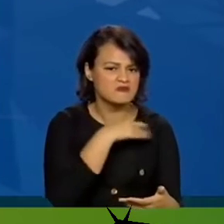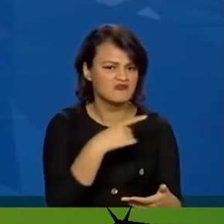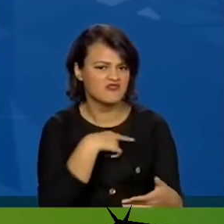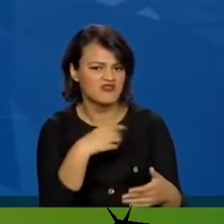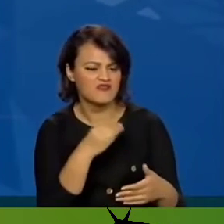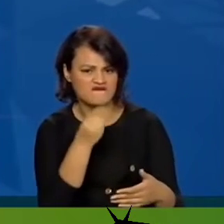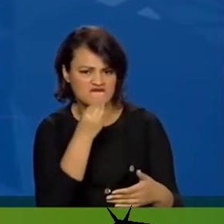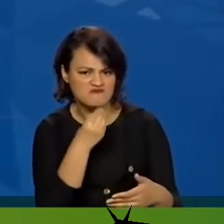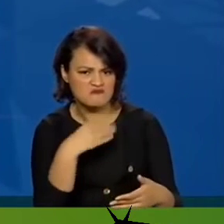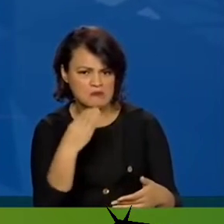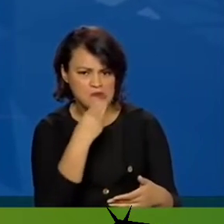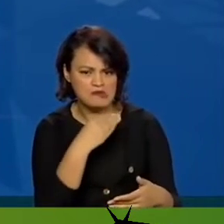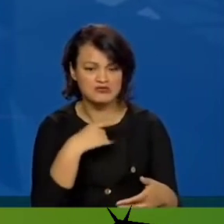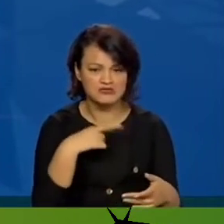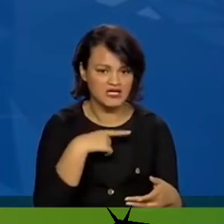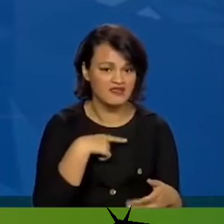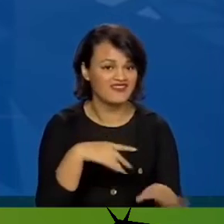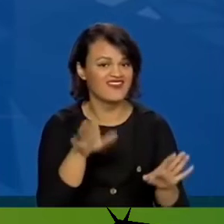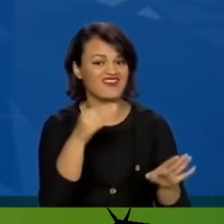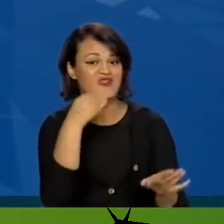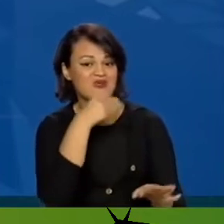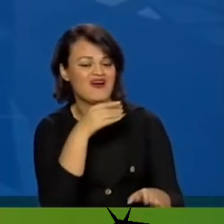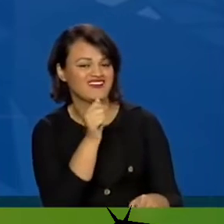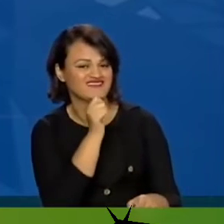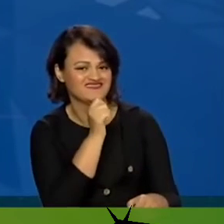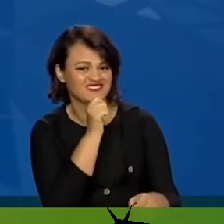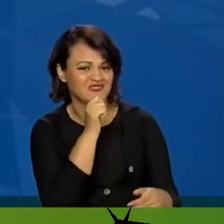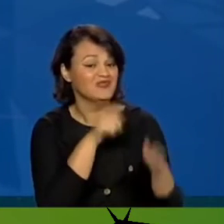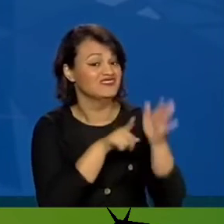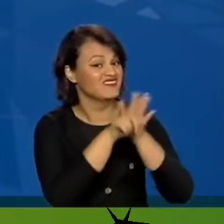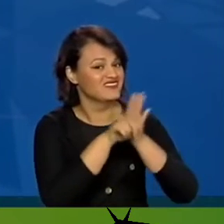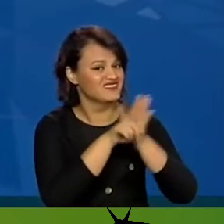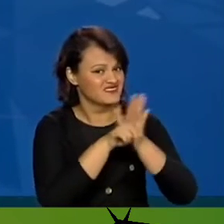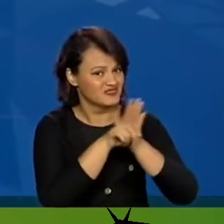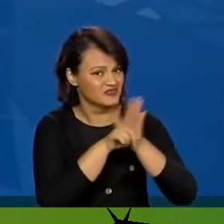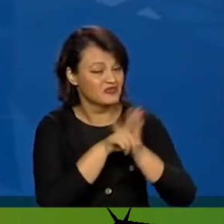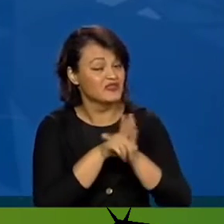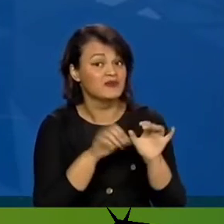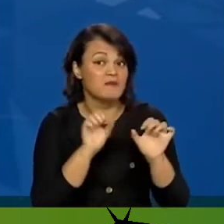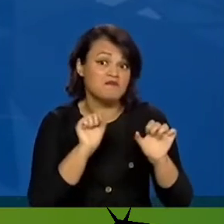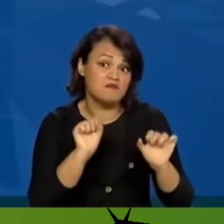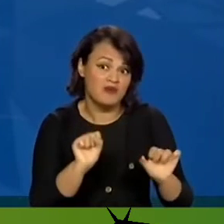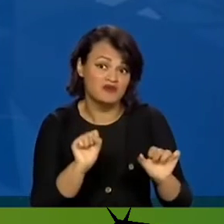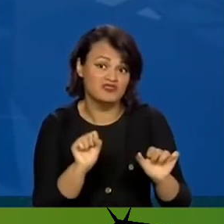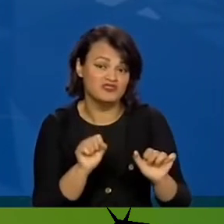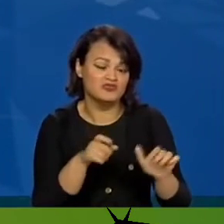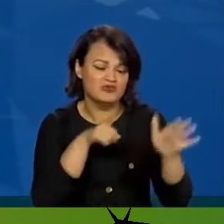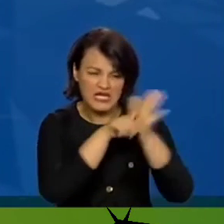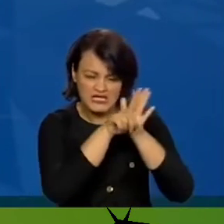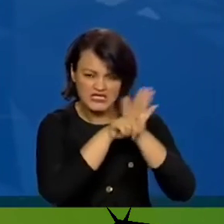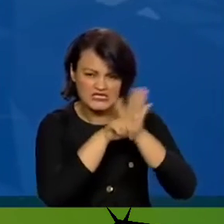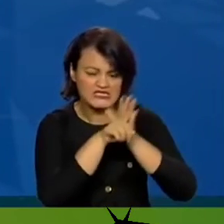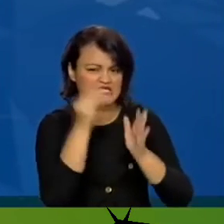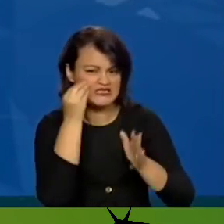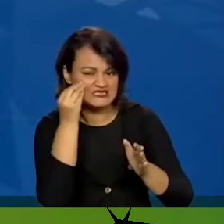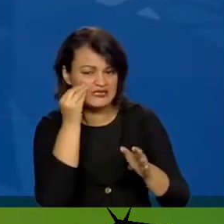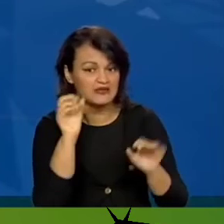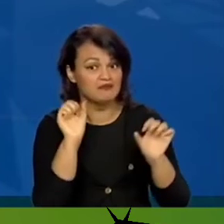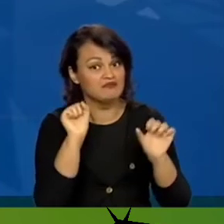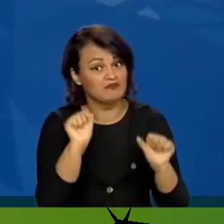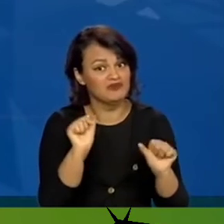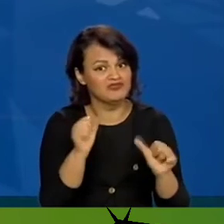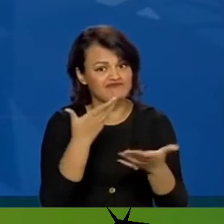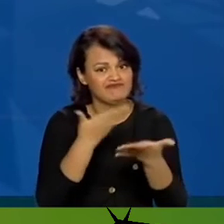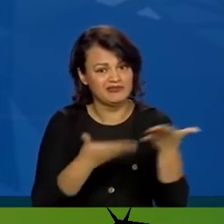que ele não foi bombardeado por outros trabalhos, ele pode, eventualmente, ao ser questionado, testado, ele pode